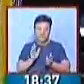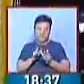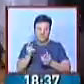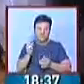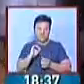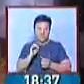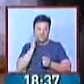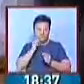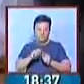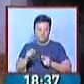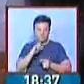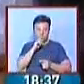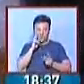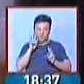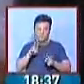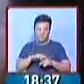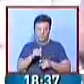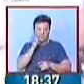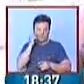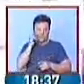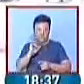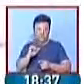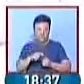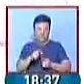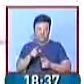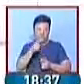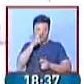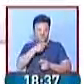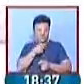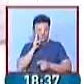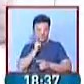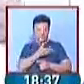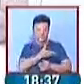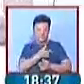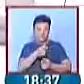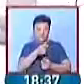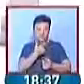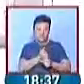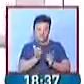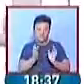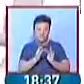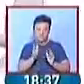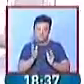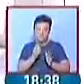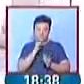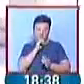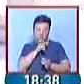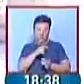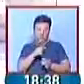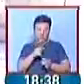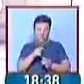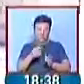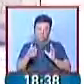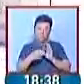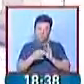sem fios. Vamos ver aqui pelo telemóvel deste passageiro que se vai ligar à internet e